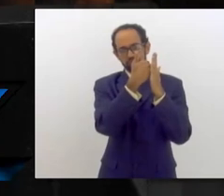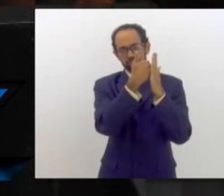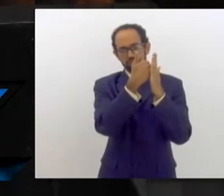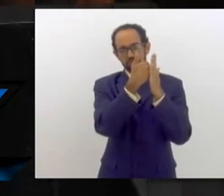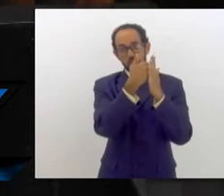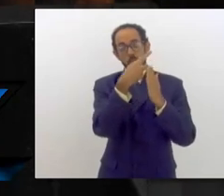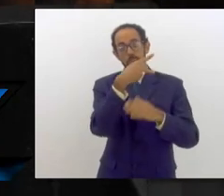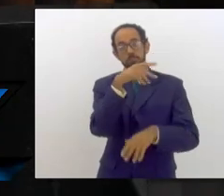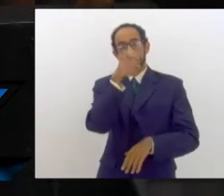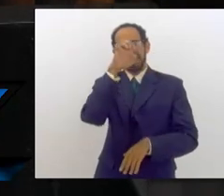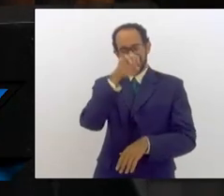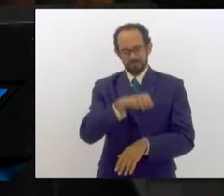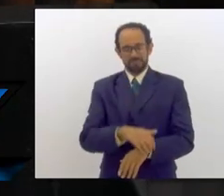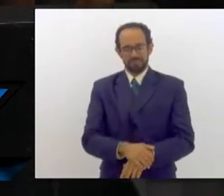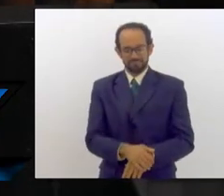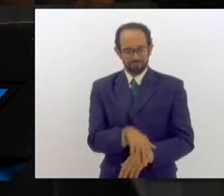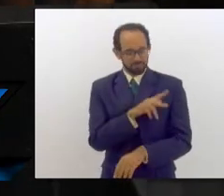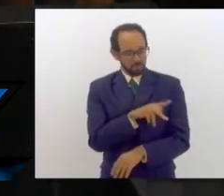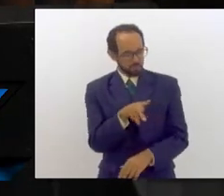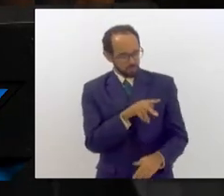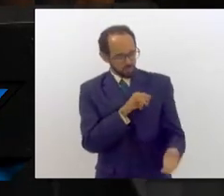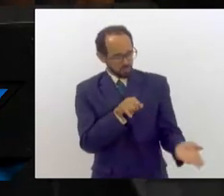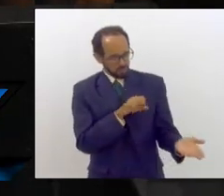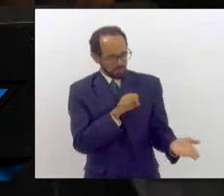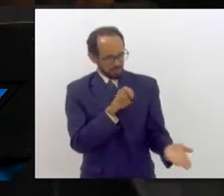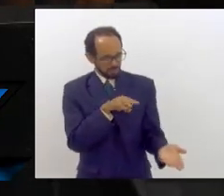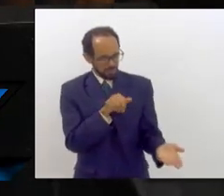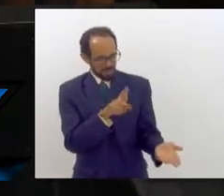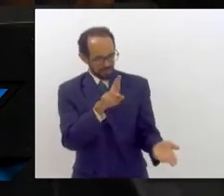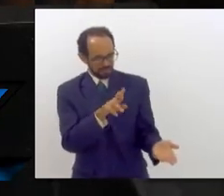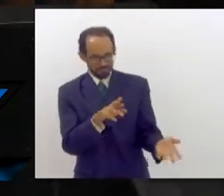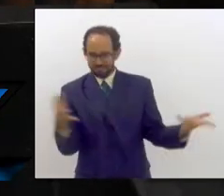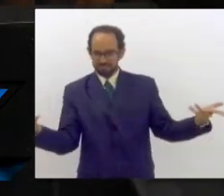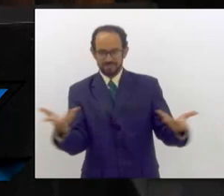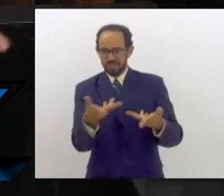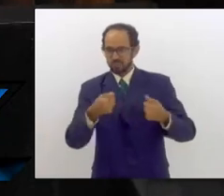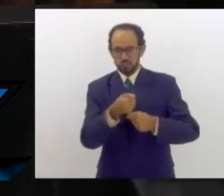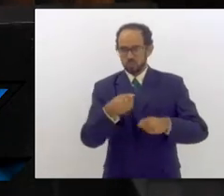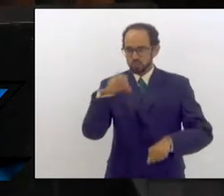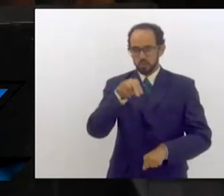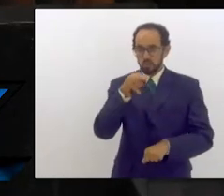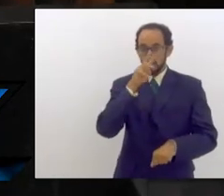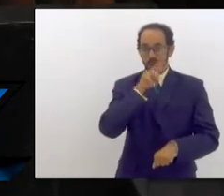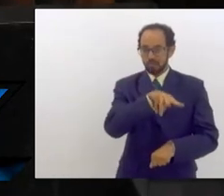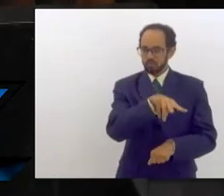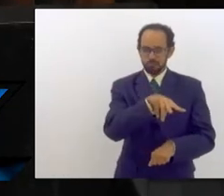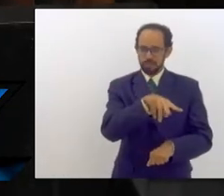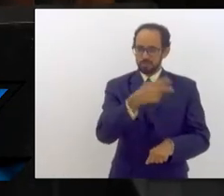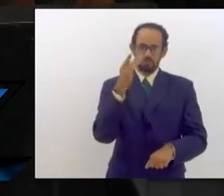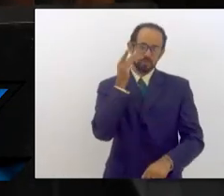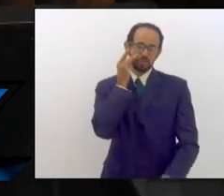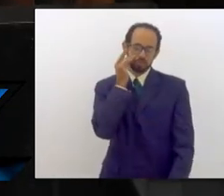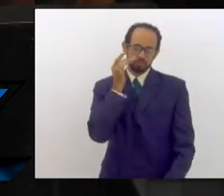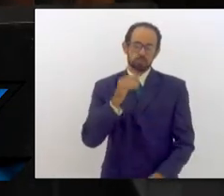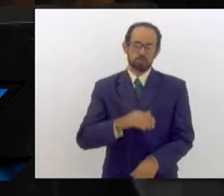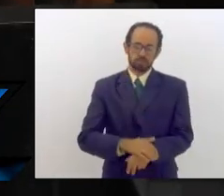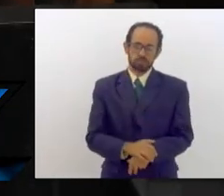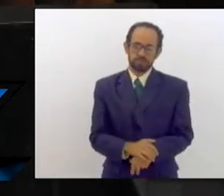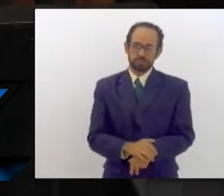Josemar com os pés algo Fantástico que eu não nunca tinha visto né